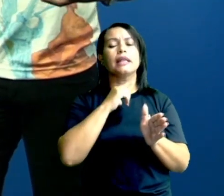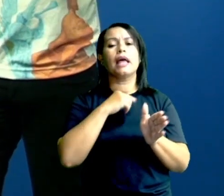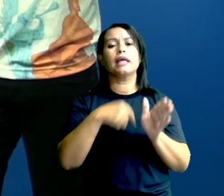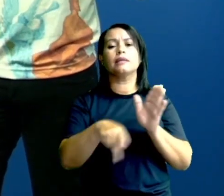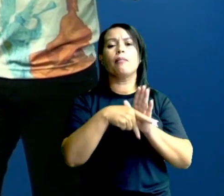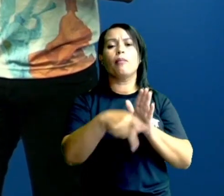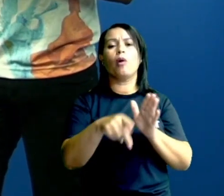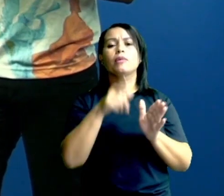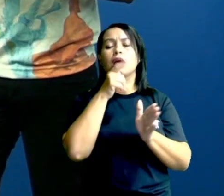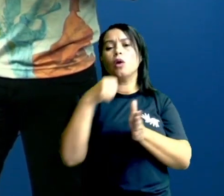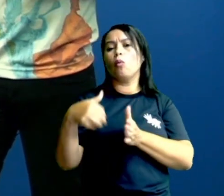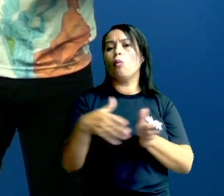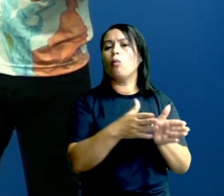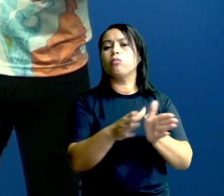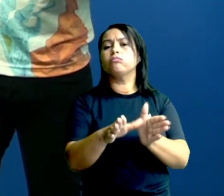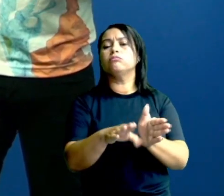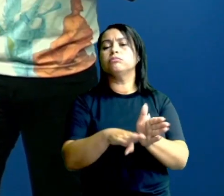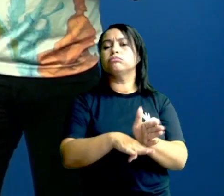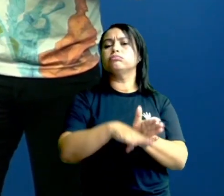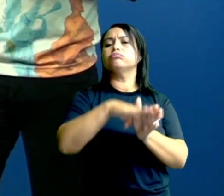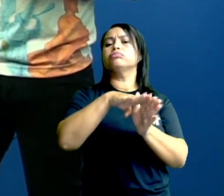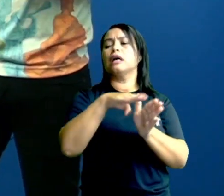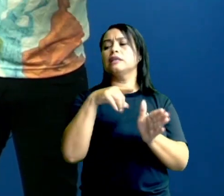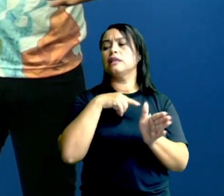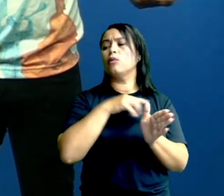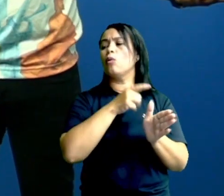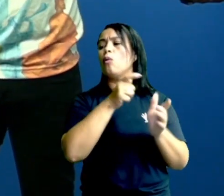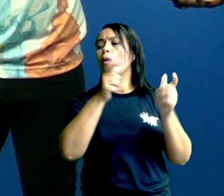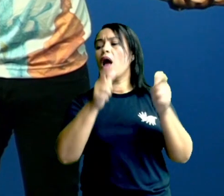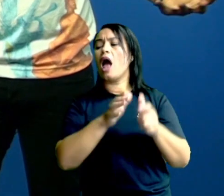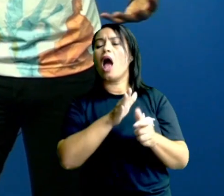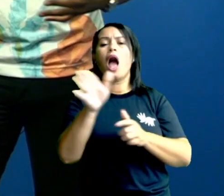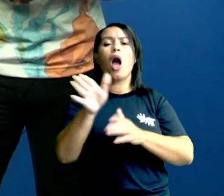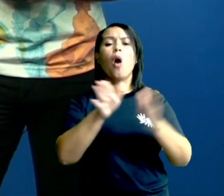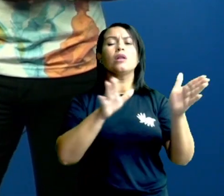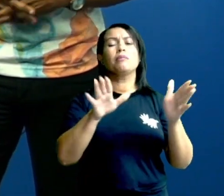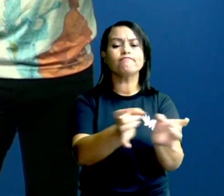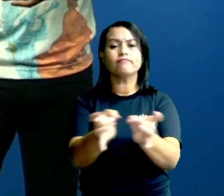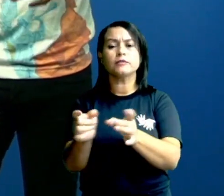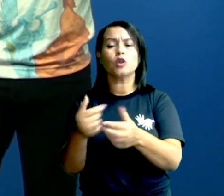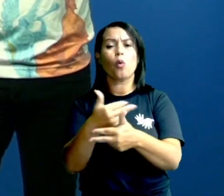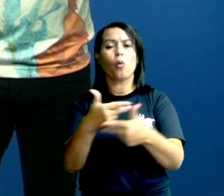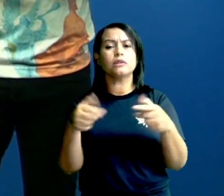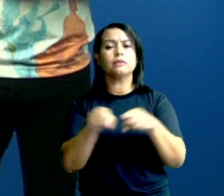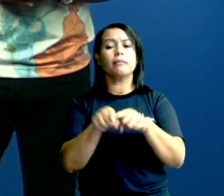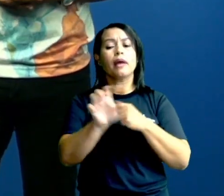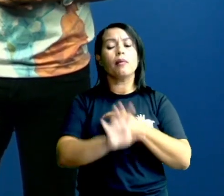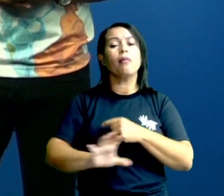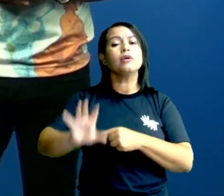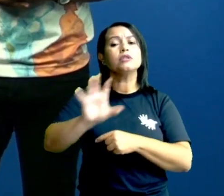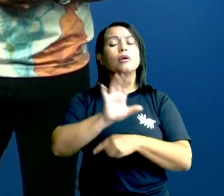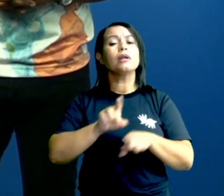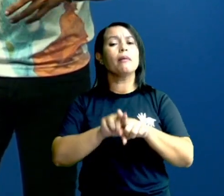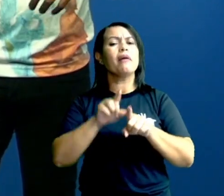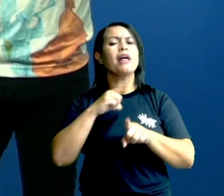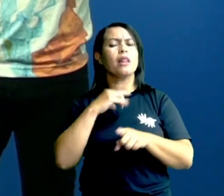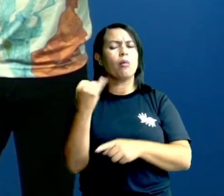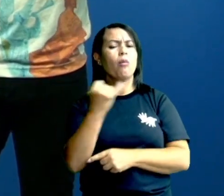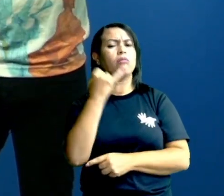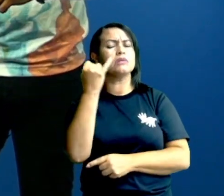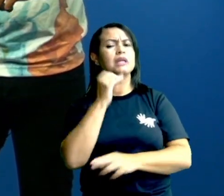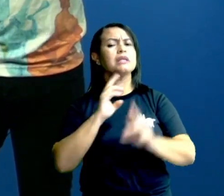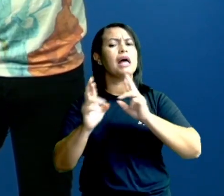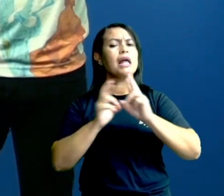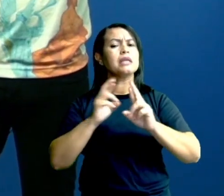esse rio muitos trechos você vai ter aí de uma margem à outra cerca de 40 km de extensão e além do que também você vai ter uma